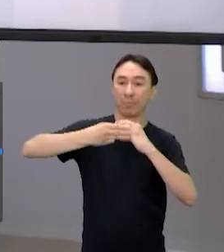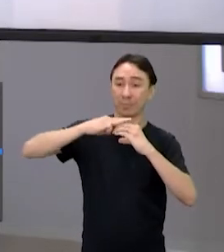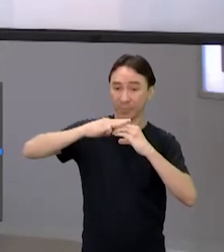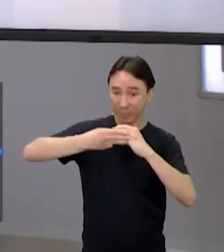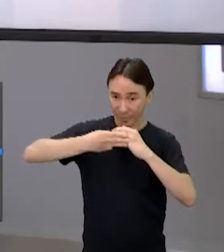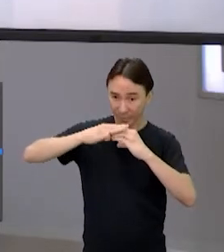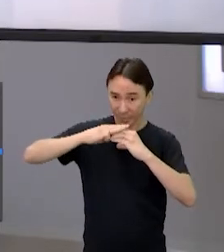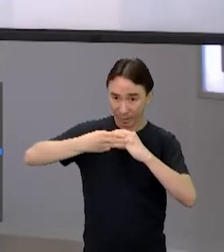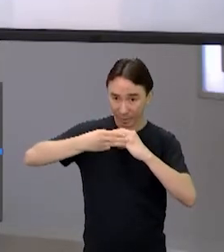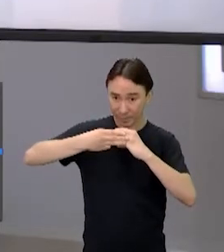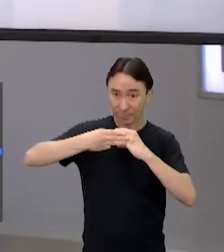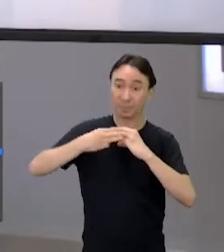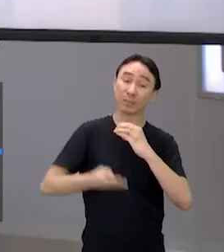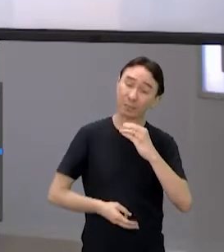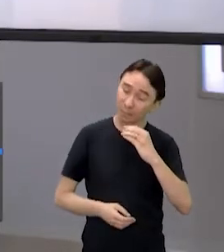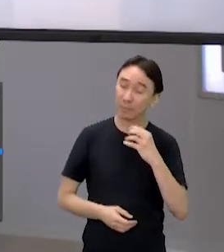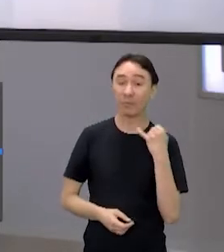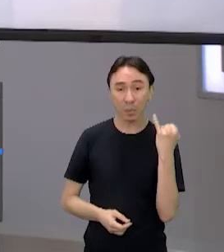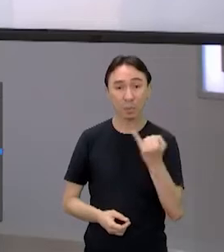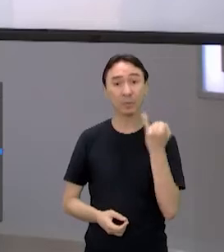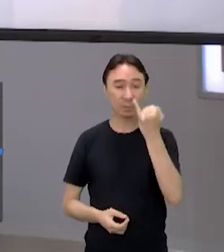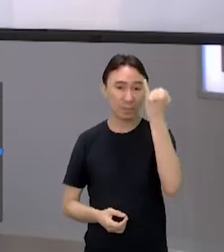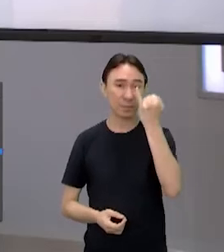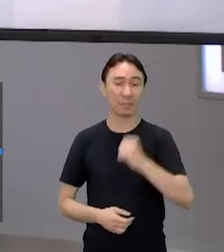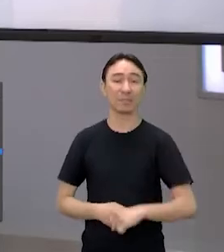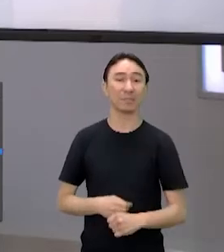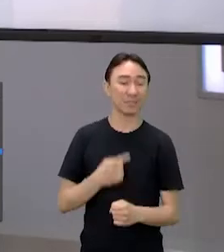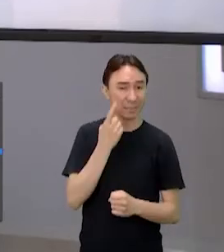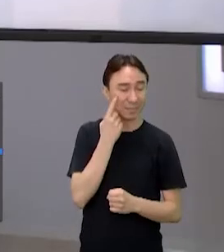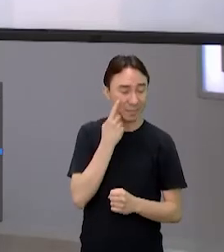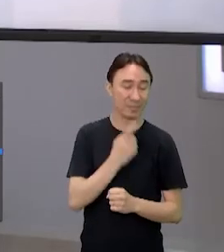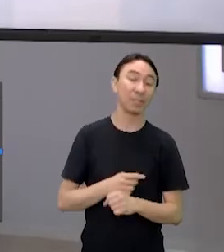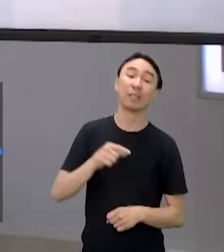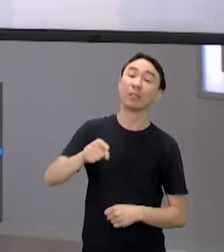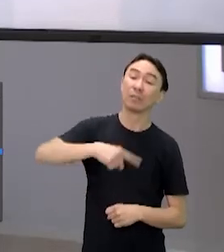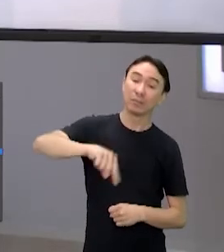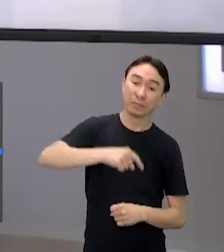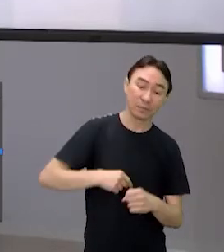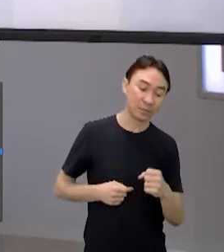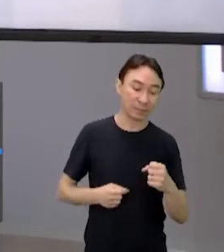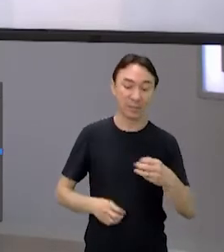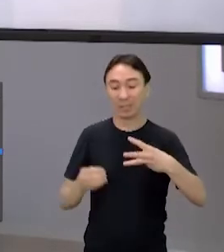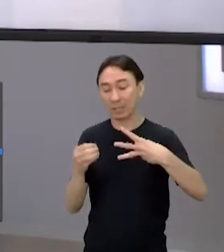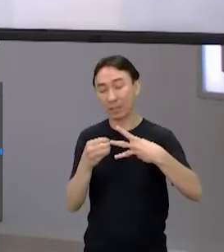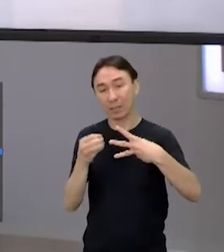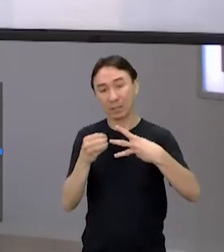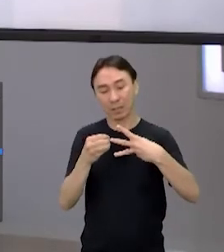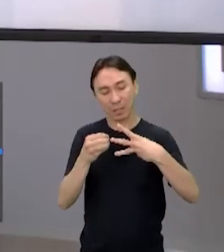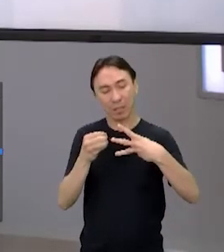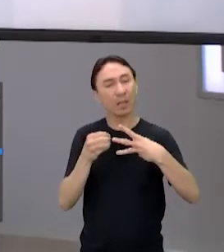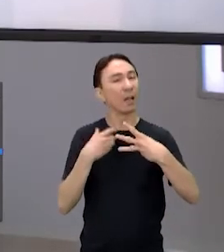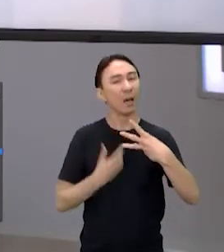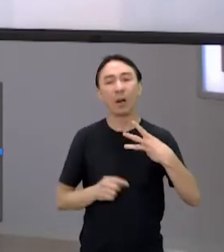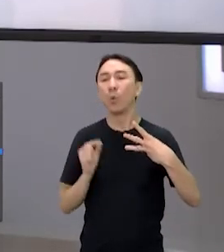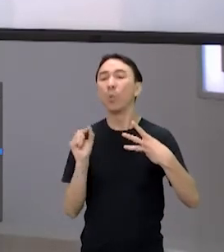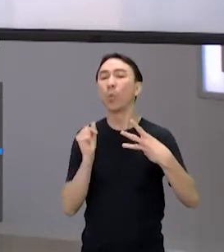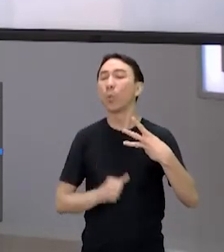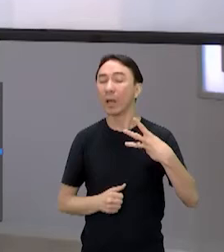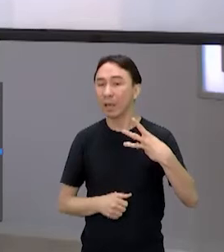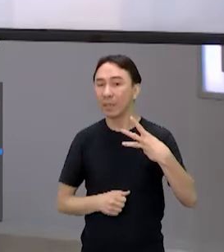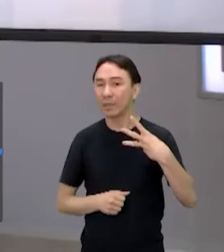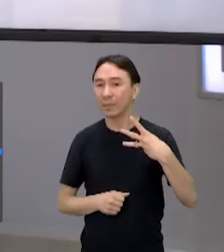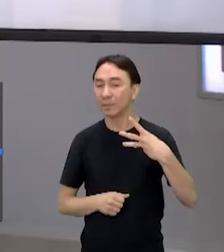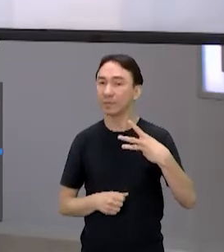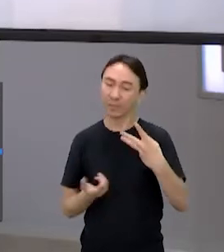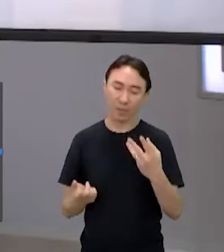importante determinar, primeiro, qual que é a composição da nossa célula, para a partir daí também a gente pensar a respeito de